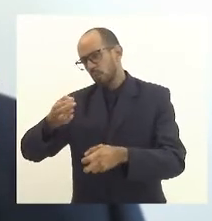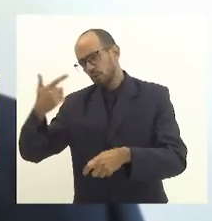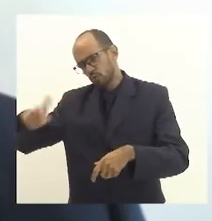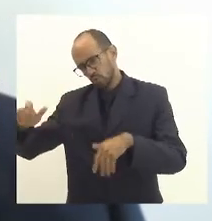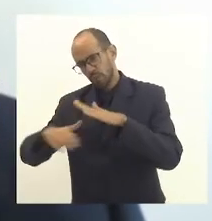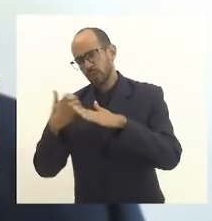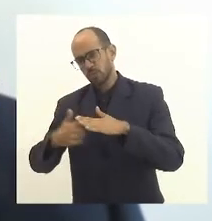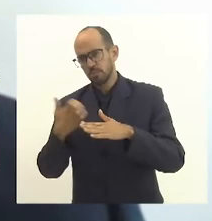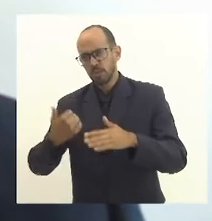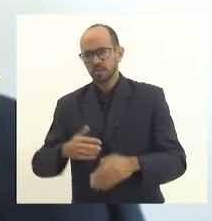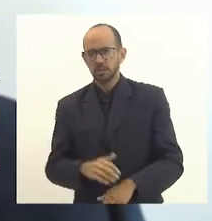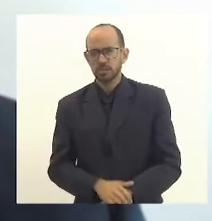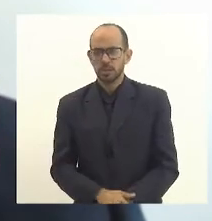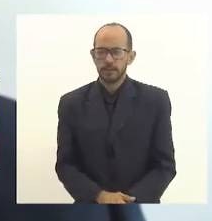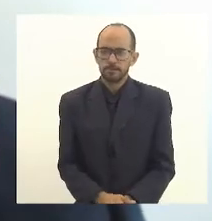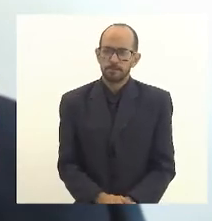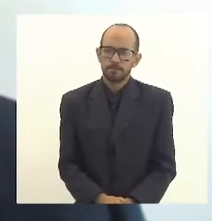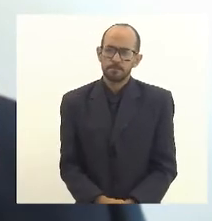passar?